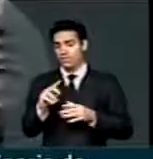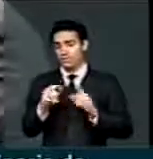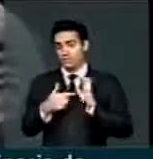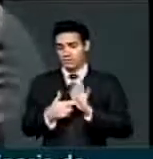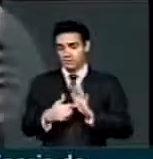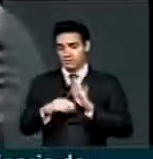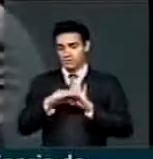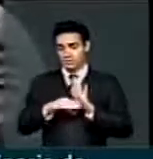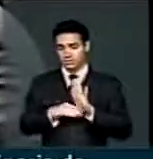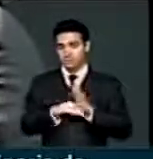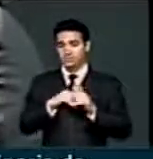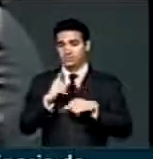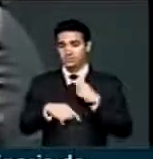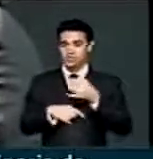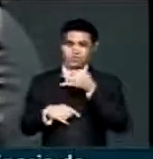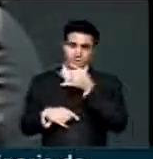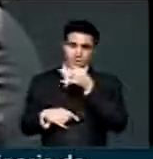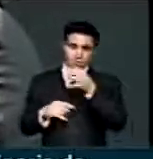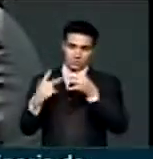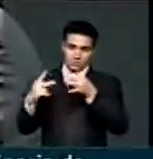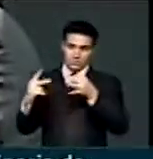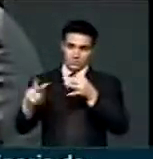senhor comentar esses trechos.